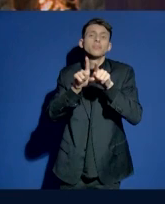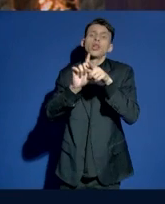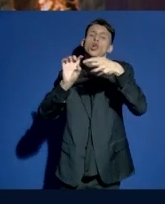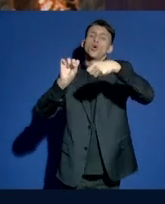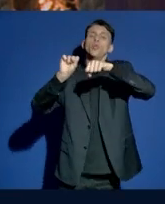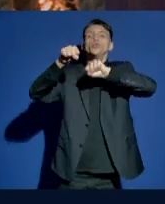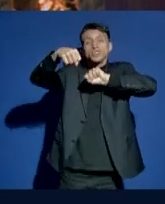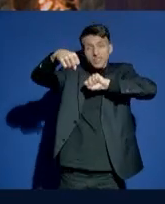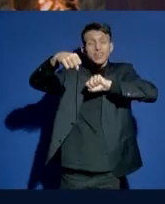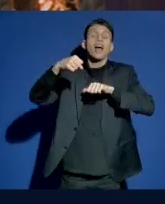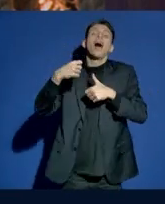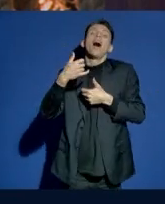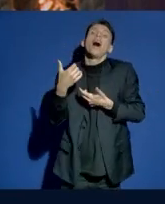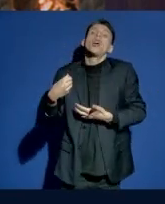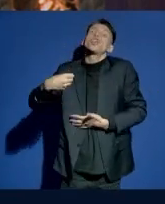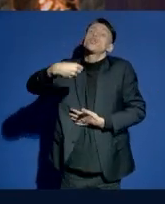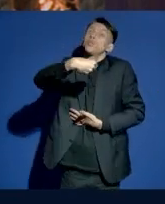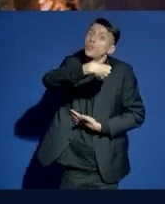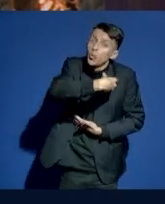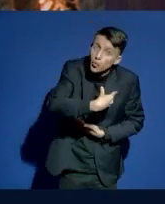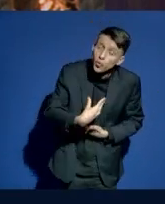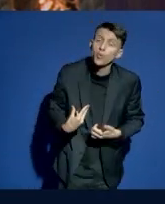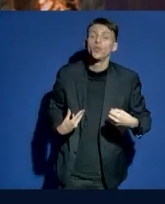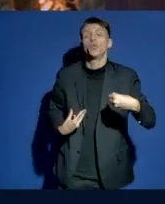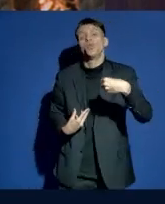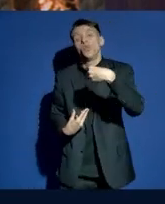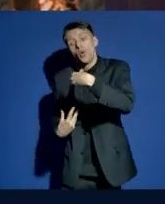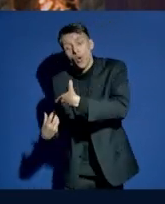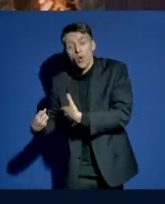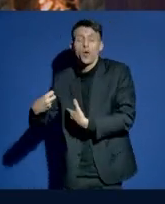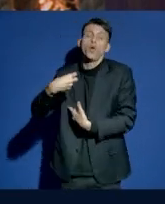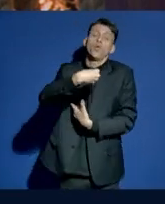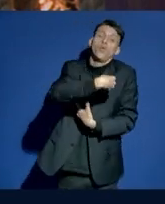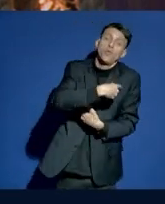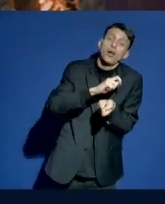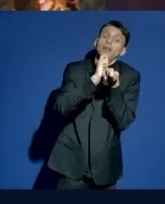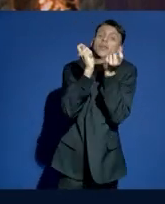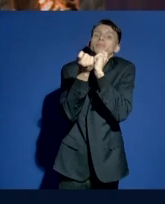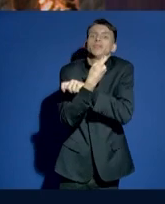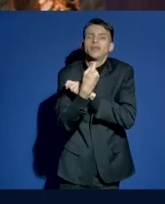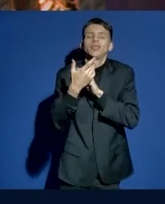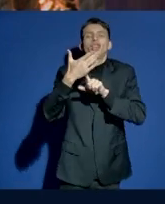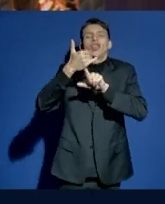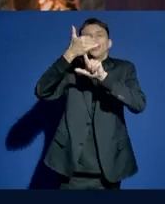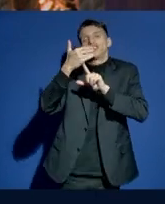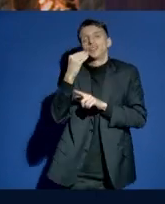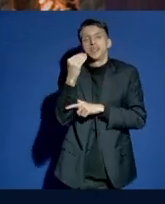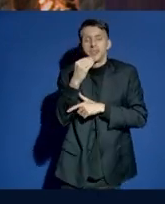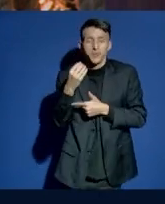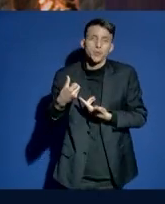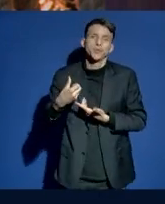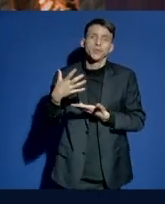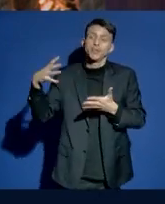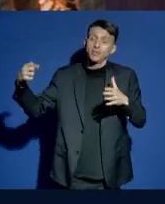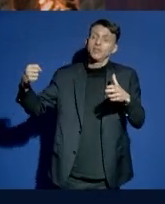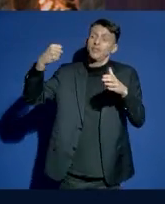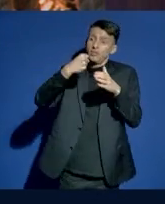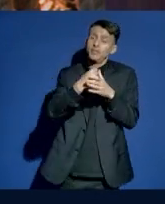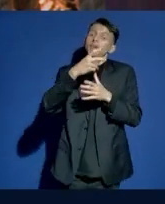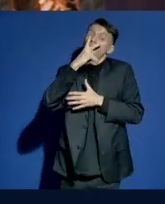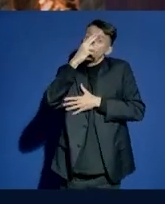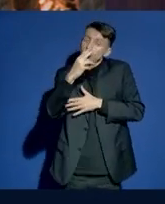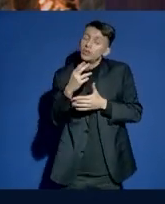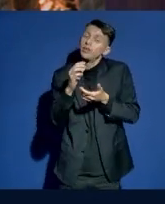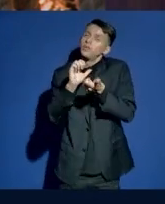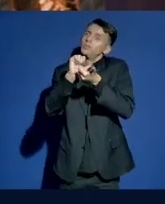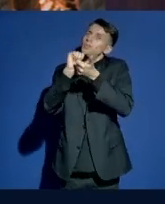mais aberta a usar novas tecnologias e a testar novas tecnologias. Então, a gente está quebrando esse